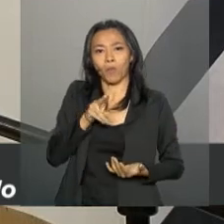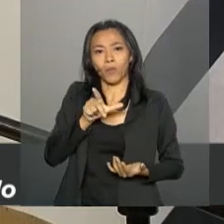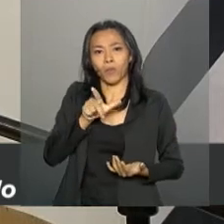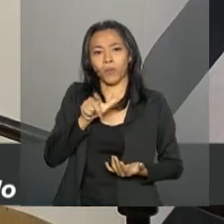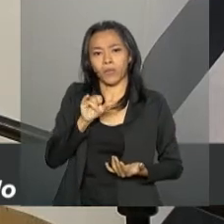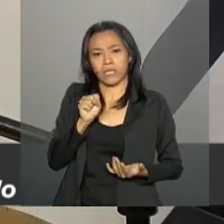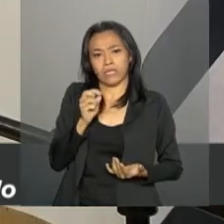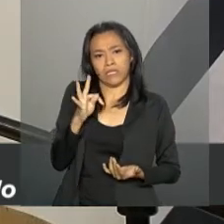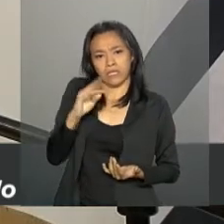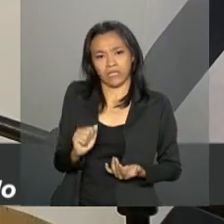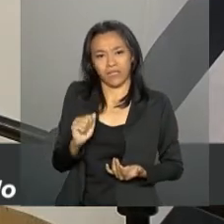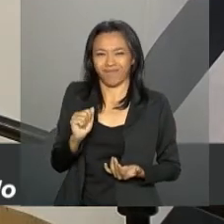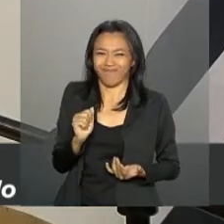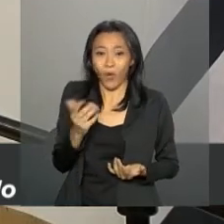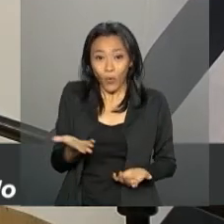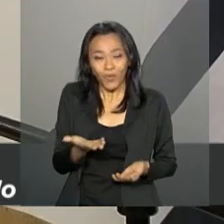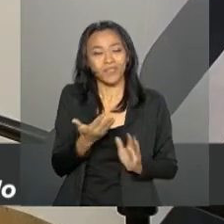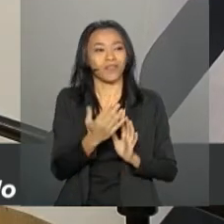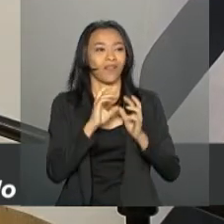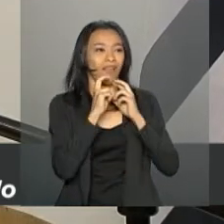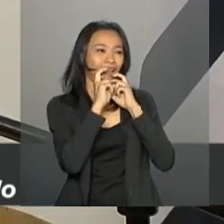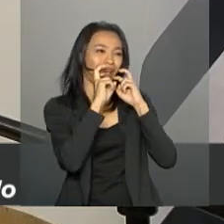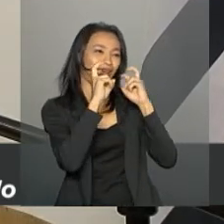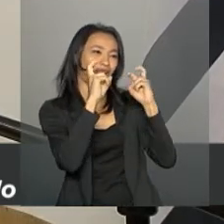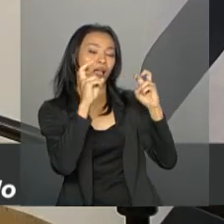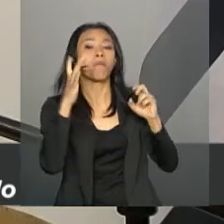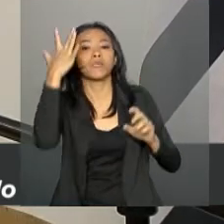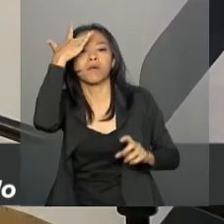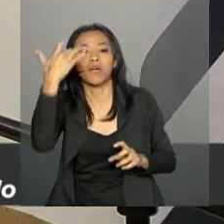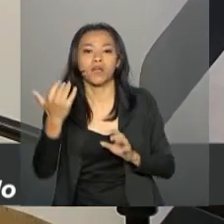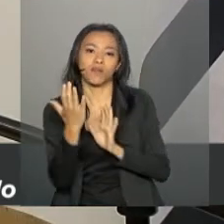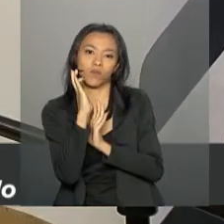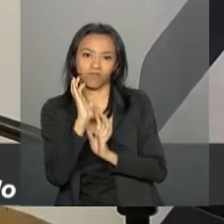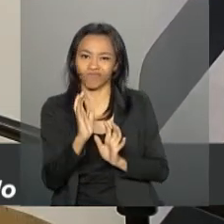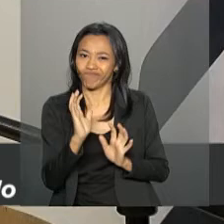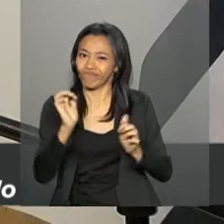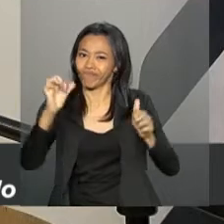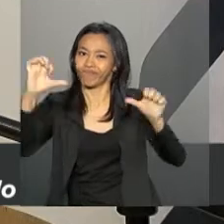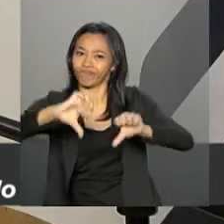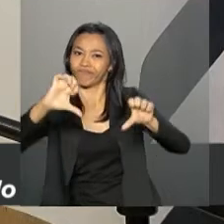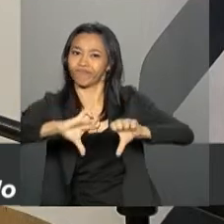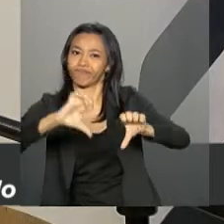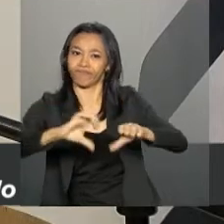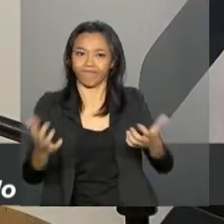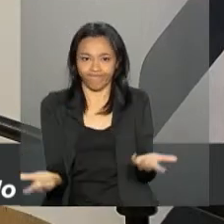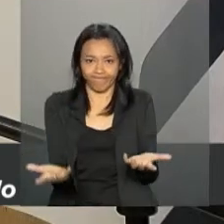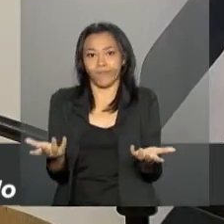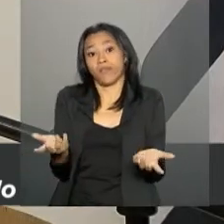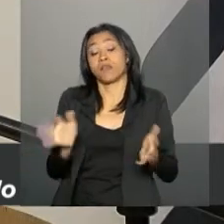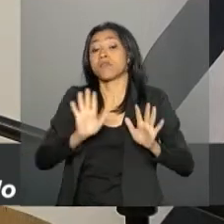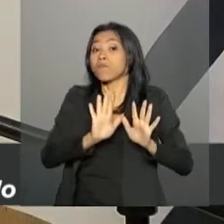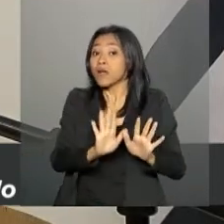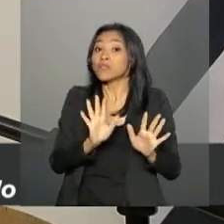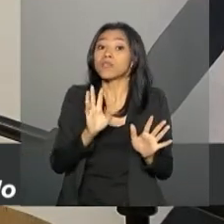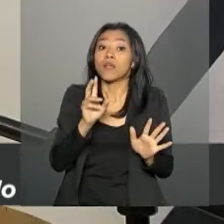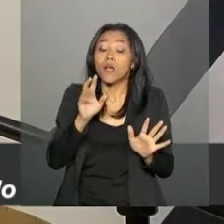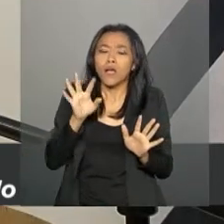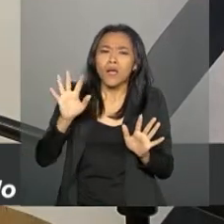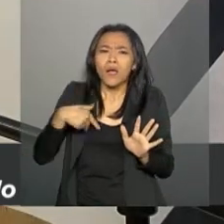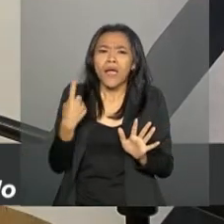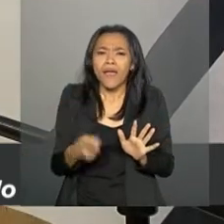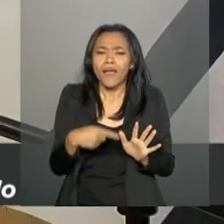hoje e geram vai amanhã. Os atos que eu chamo populares, que são aqueles voltados para as questões de Estado, são aqueles que não